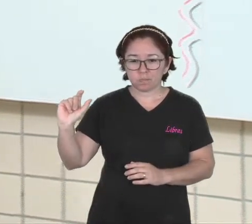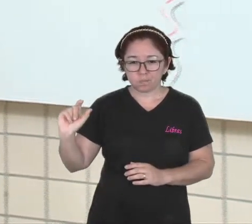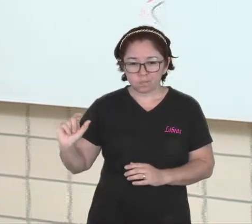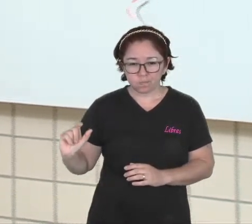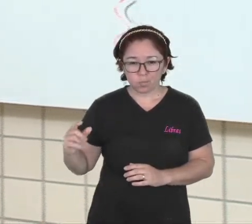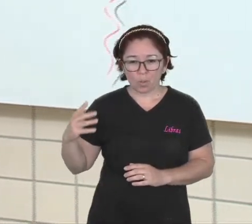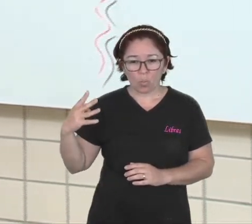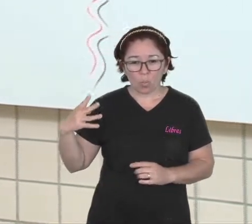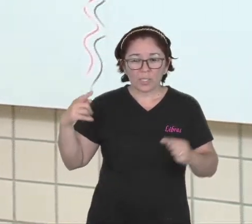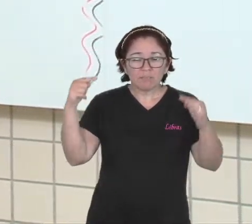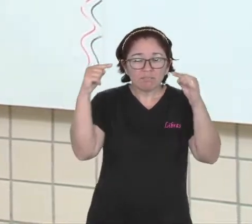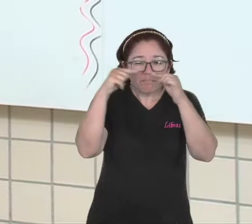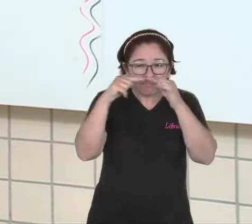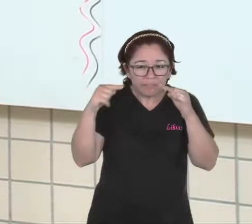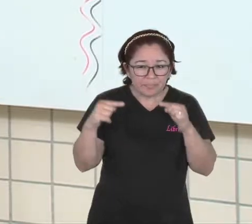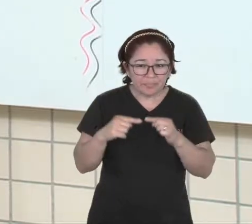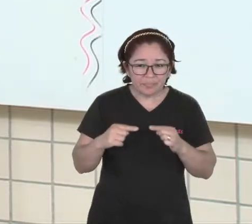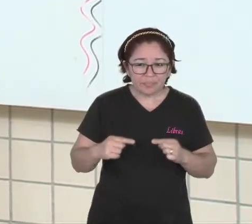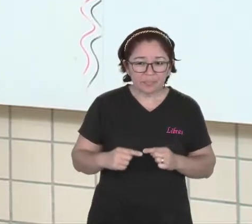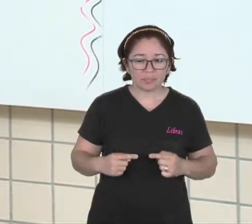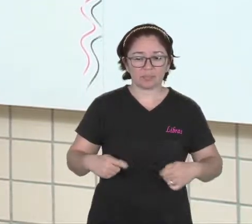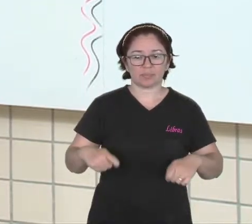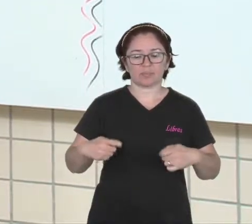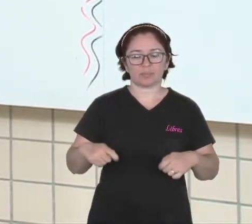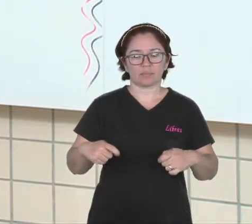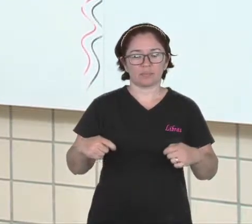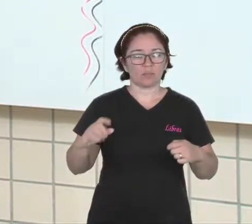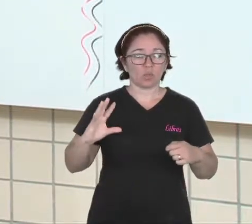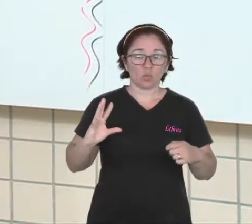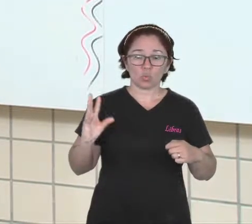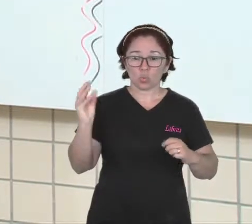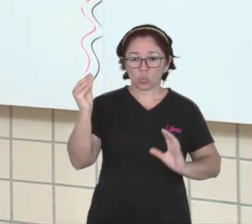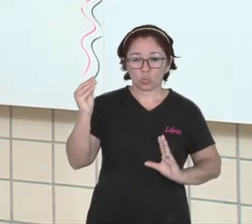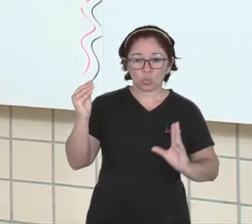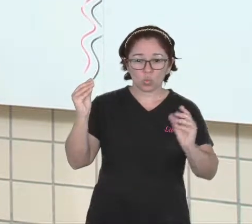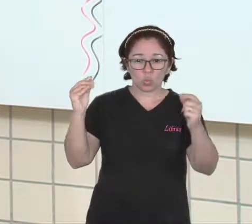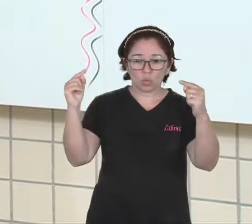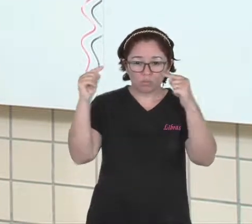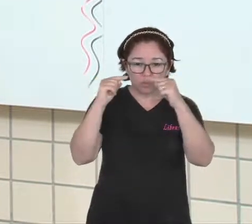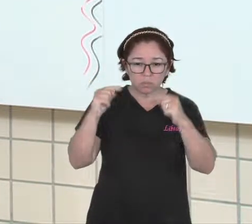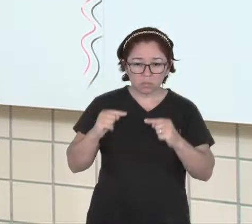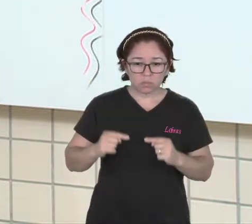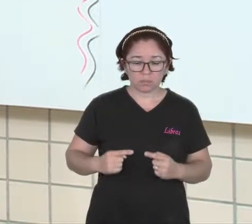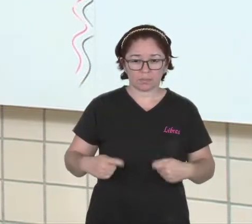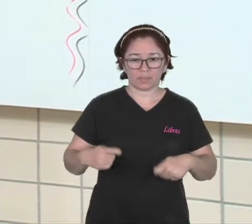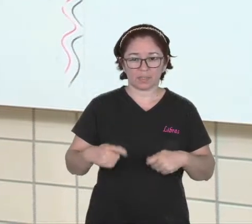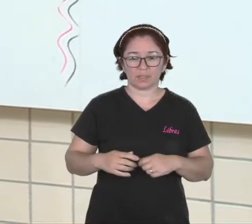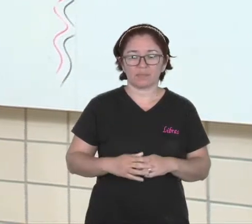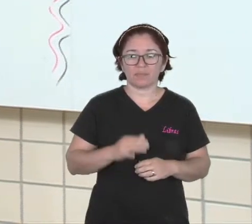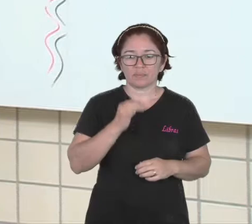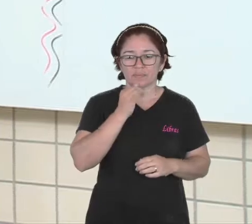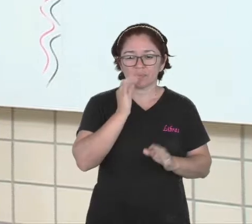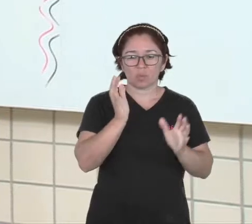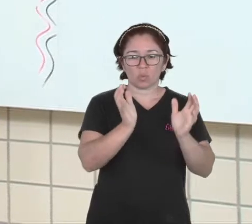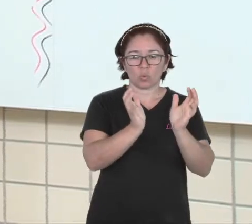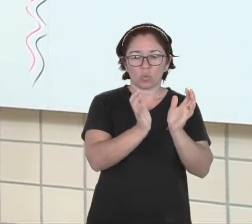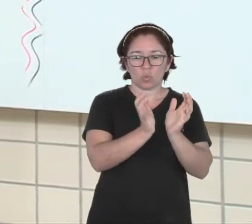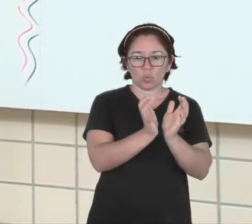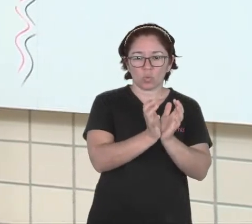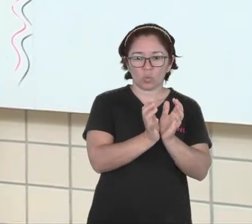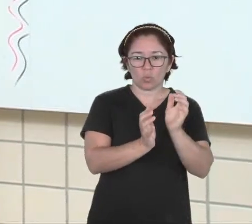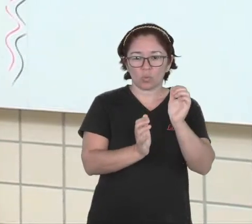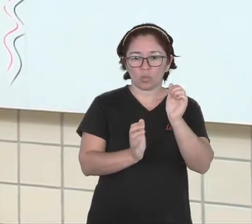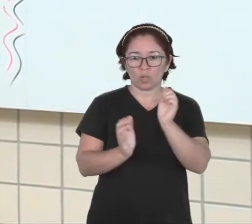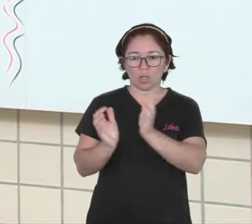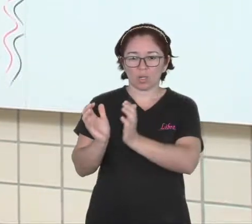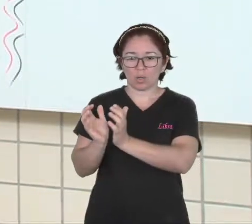outro caso? Nós temos um conjunto também chamado de A e B, e nós temos o elemento 1 associado ao elemento 5. Nós